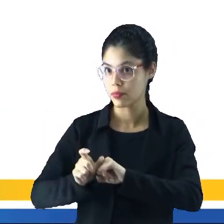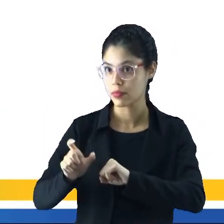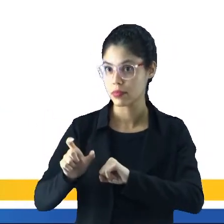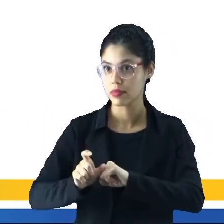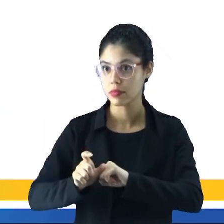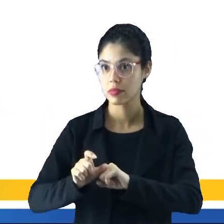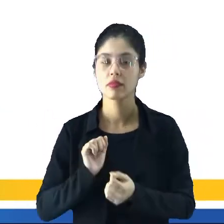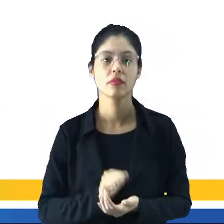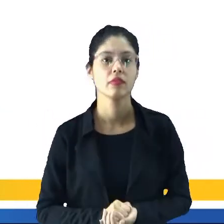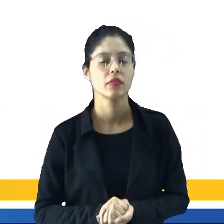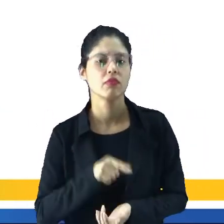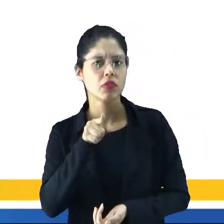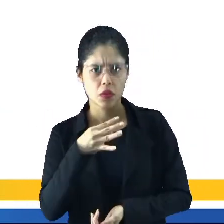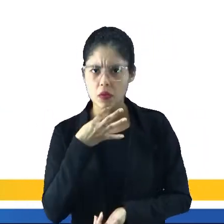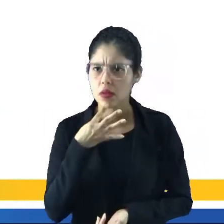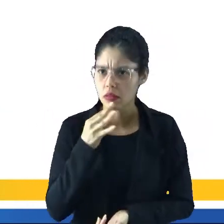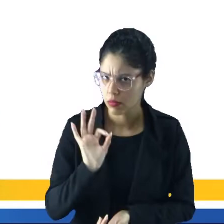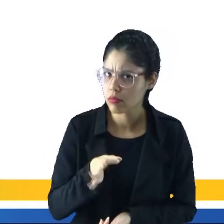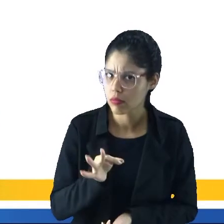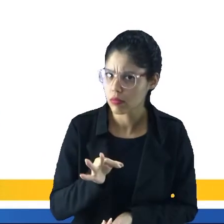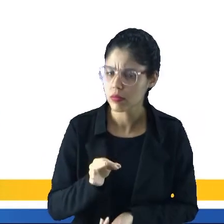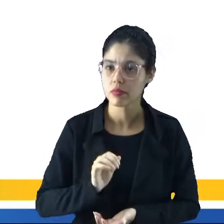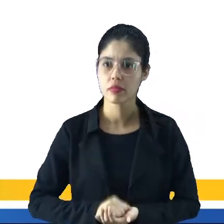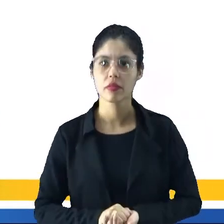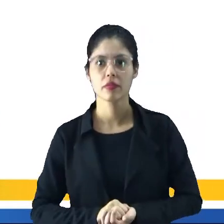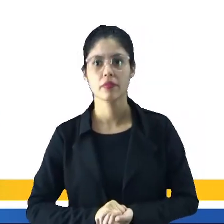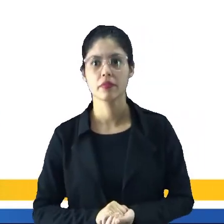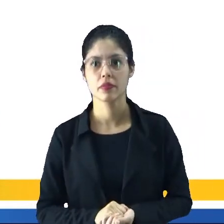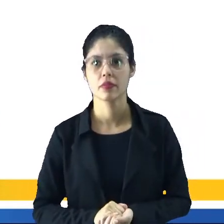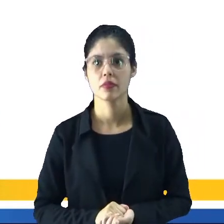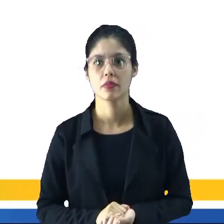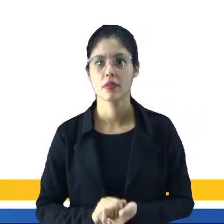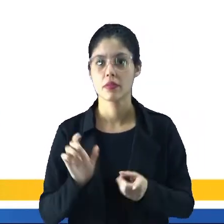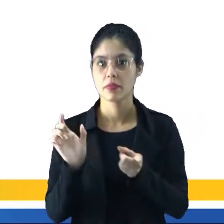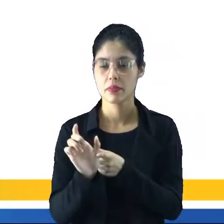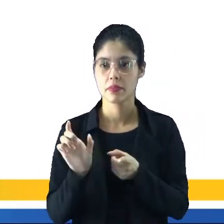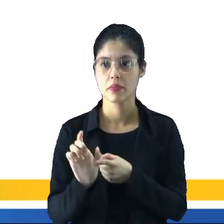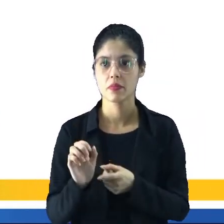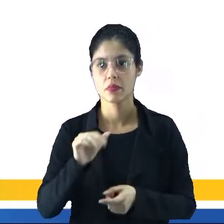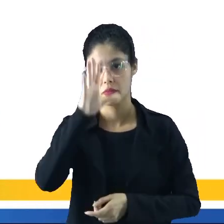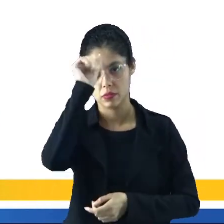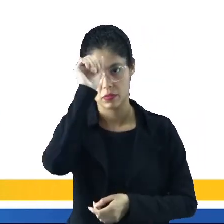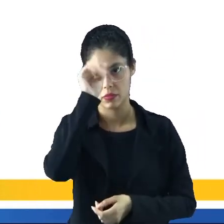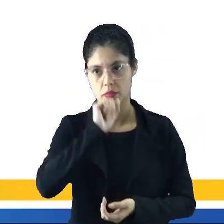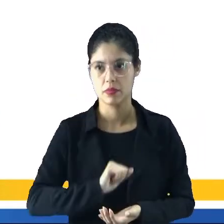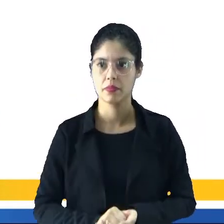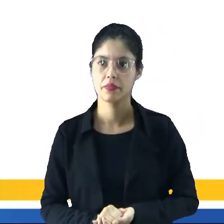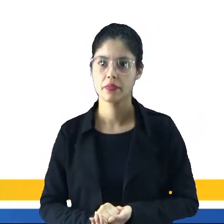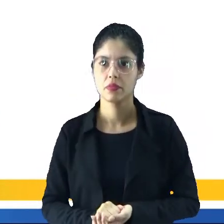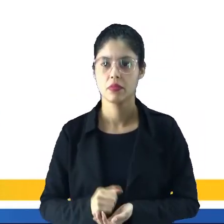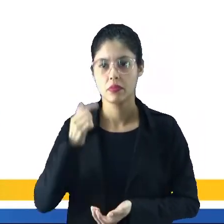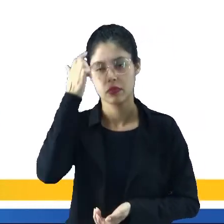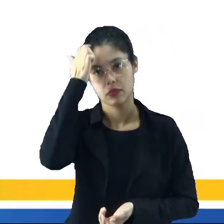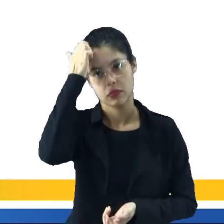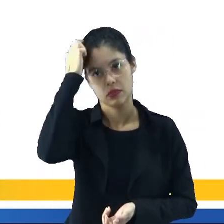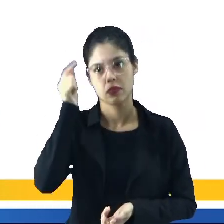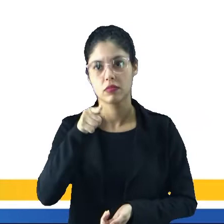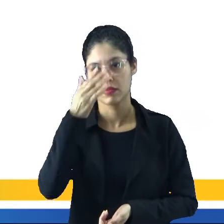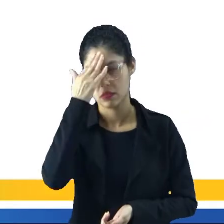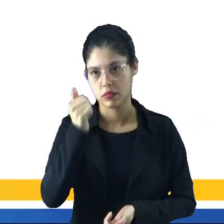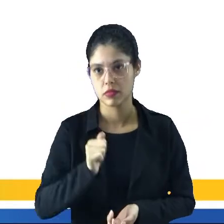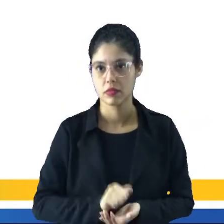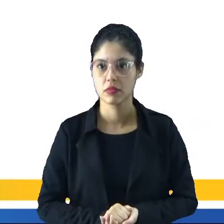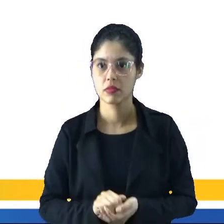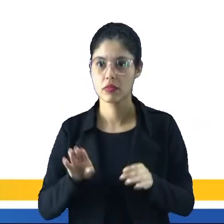substantivo. Isso aí vocês conheciam, né? É uma palavra bem comum. Porém, vocês sabiam